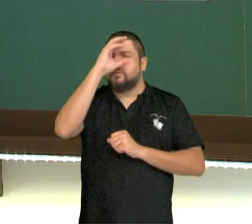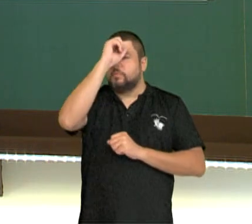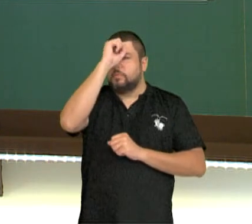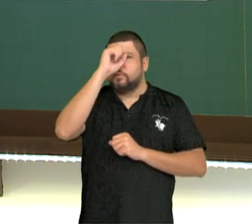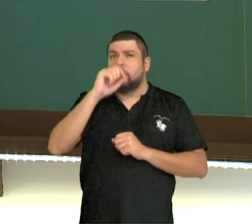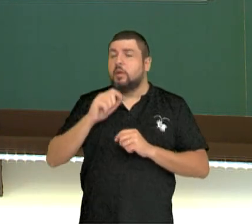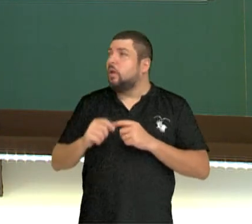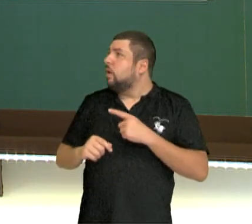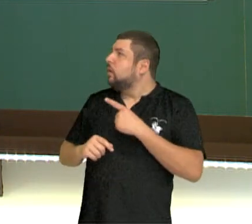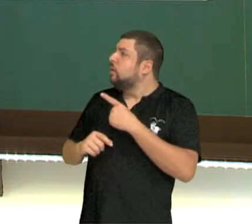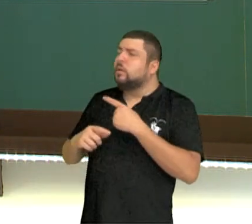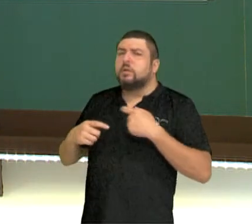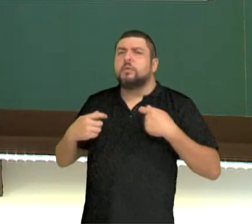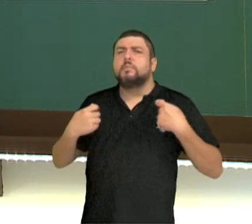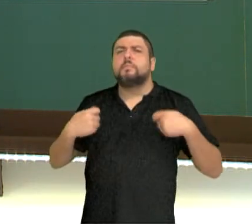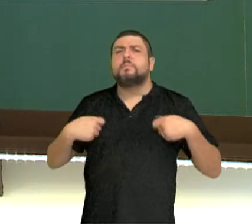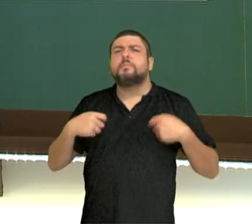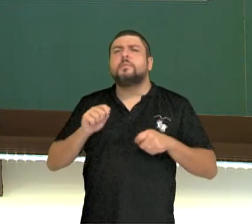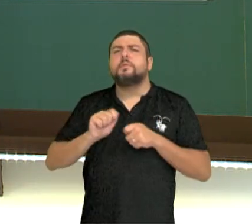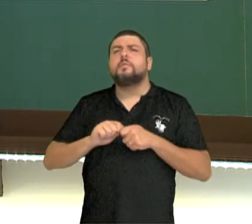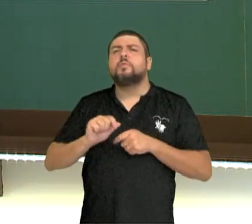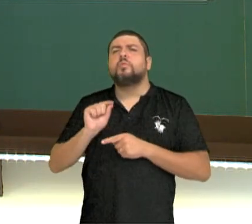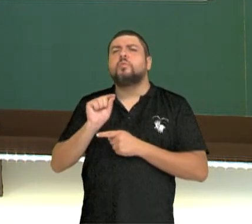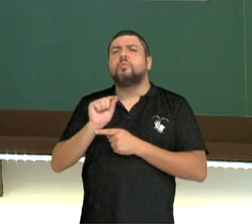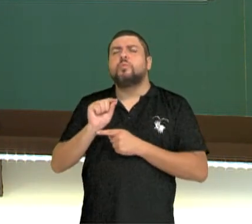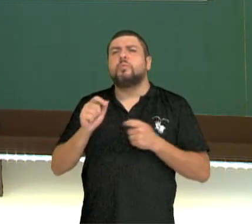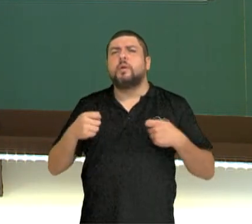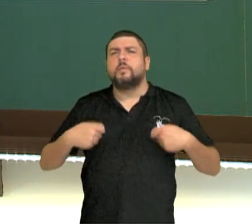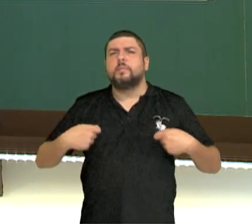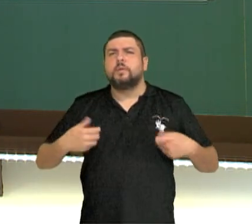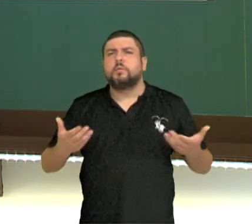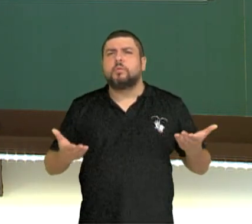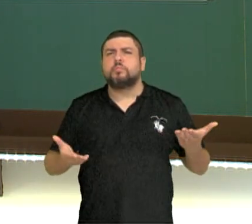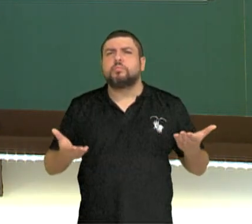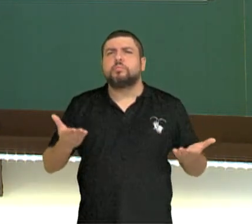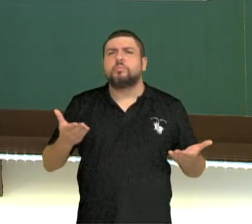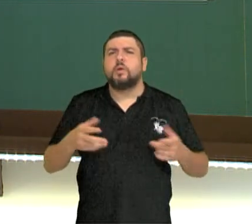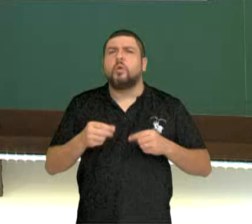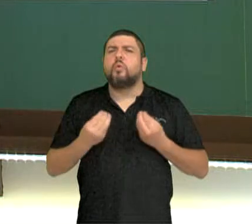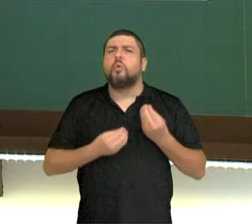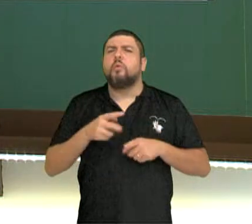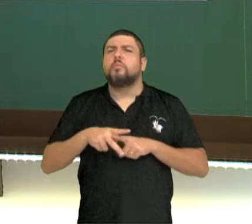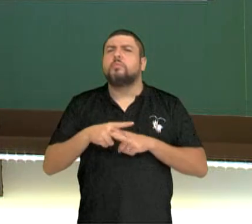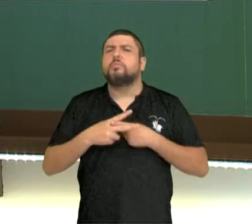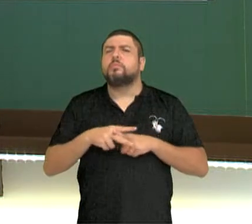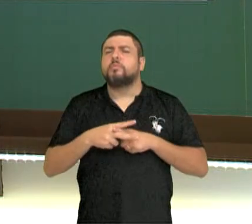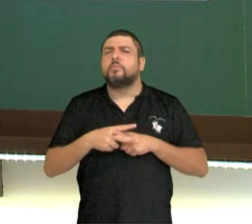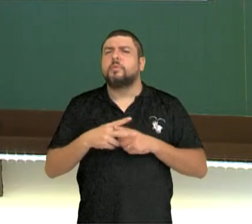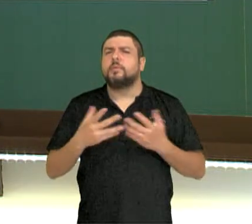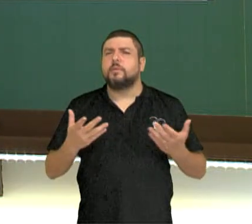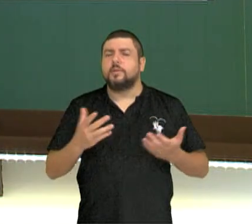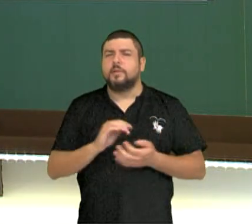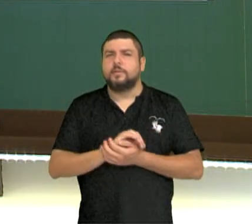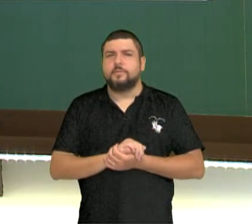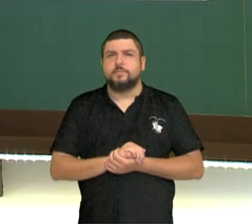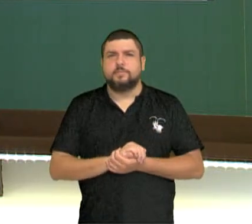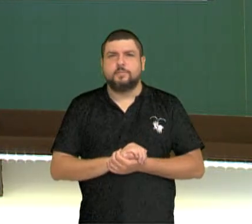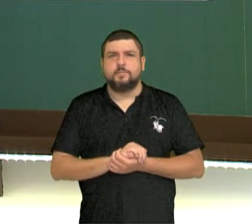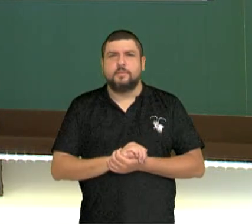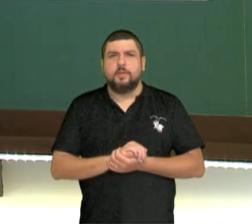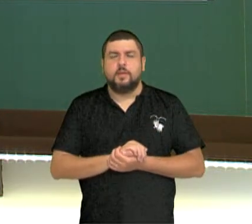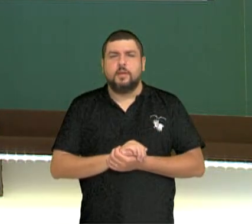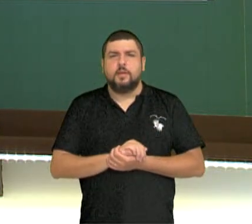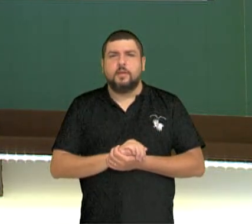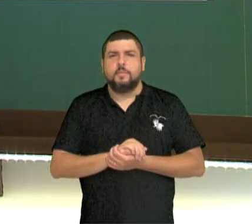ser feito para que essa balança fique no mesmo nível? Vamos conferir a resposta? Então, você aprendeu que para